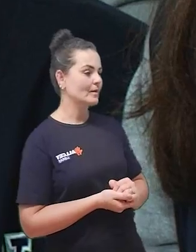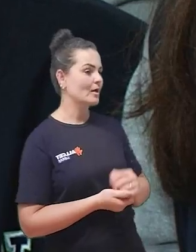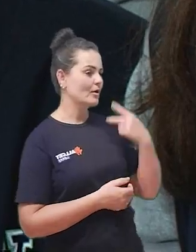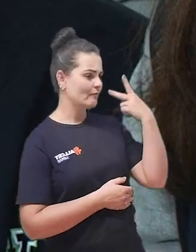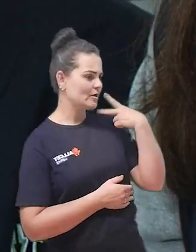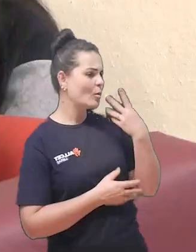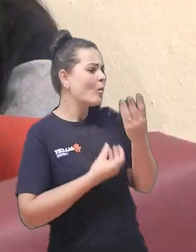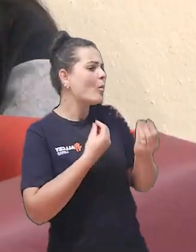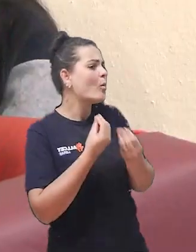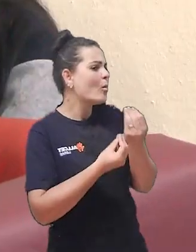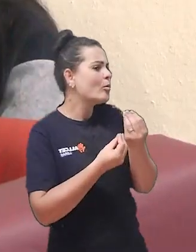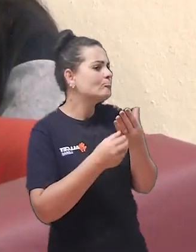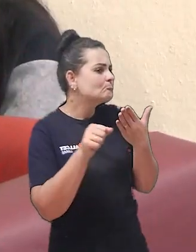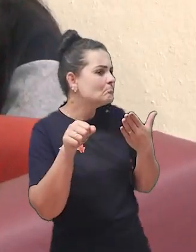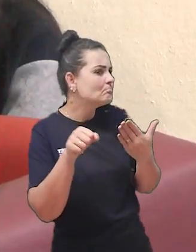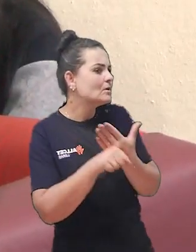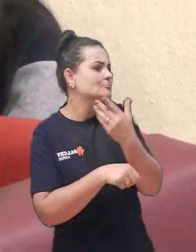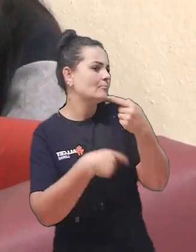para a política.